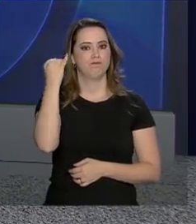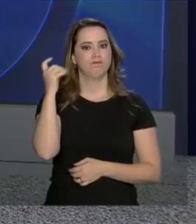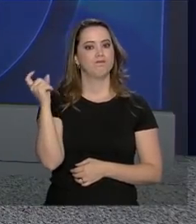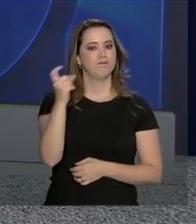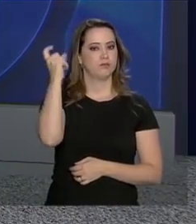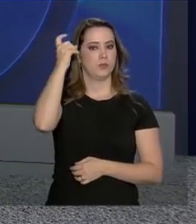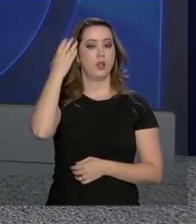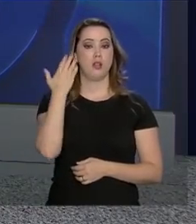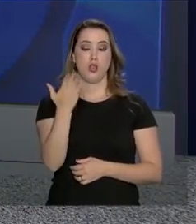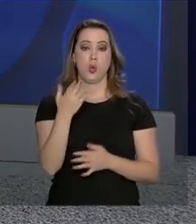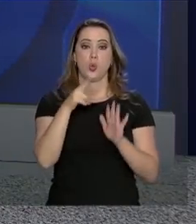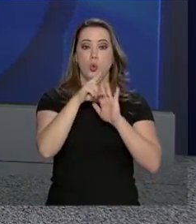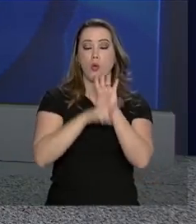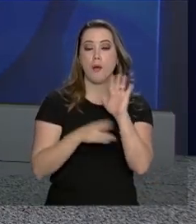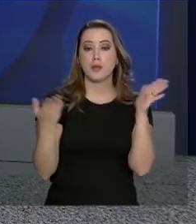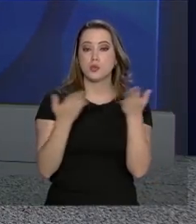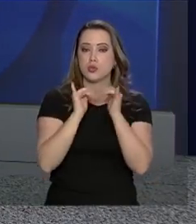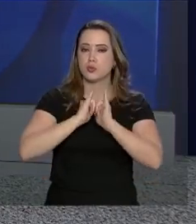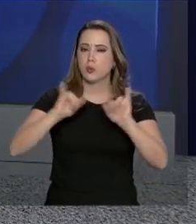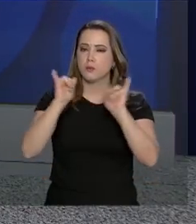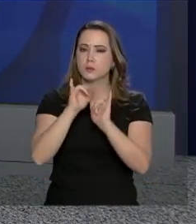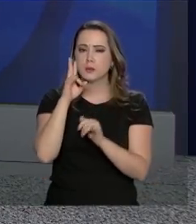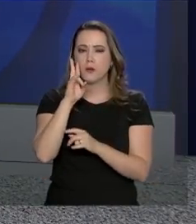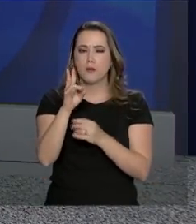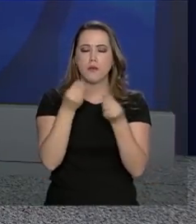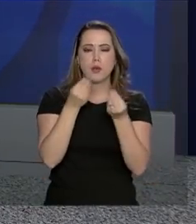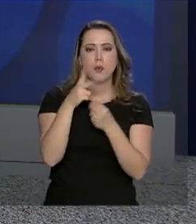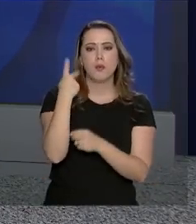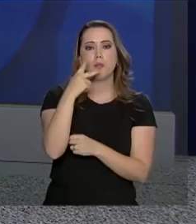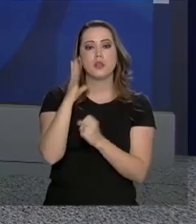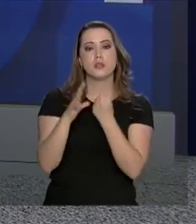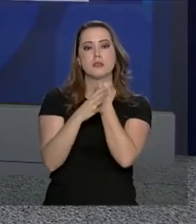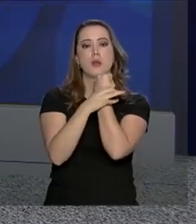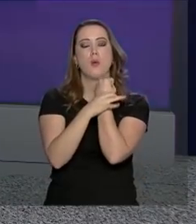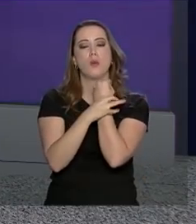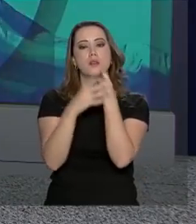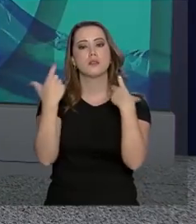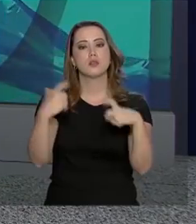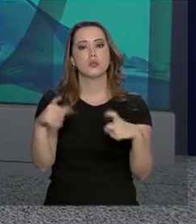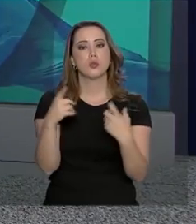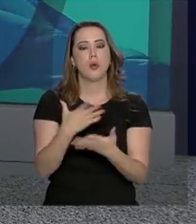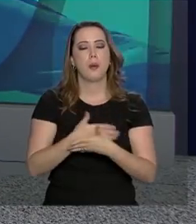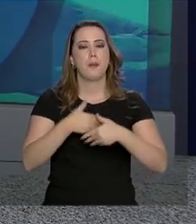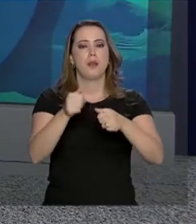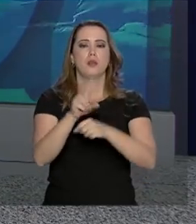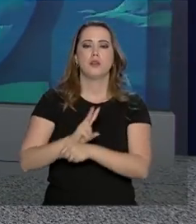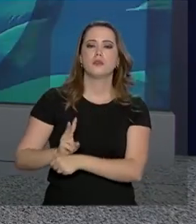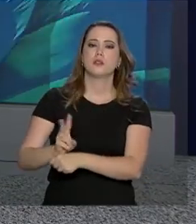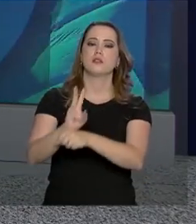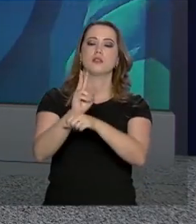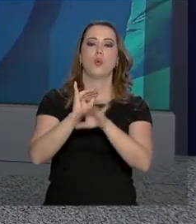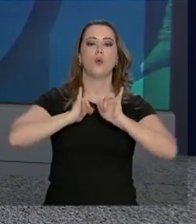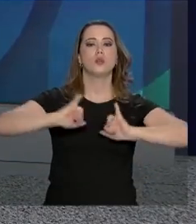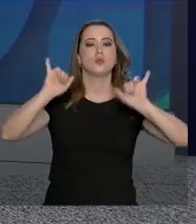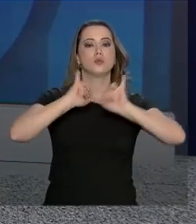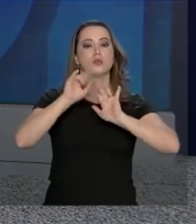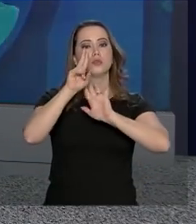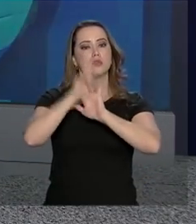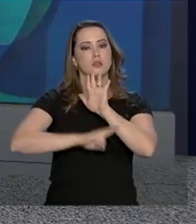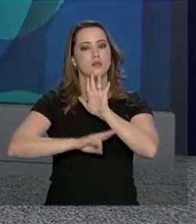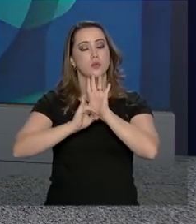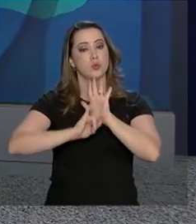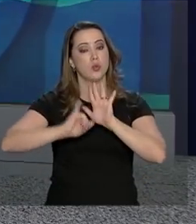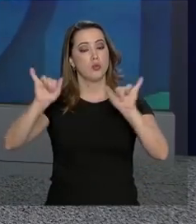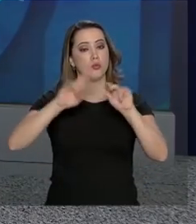governo publicadas hoje vão revisar a Política Nacional de Segurança de Barragens e reforçar a fiscalização. O anúncio